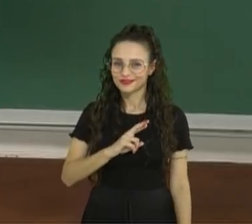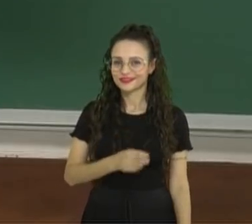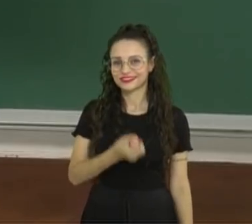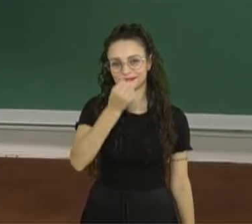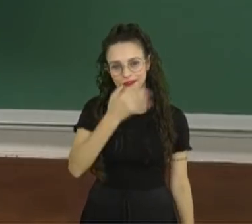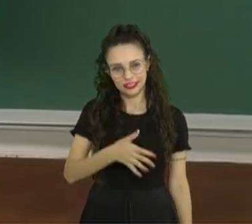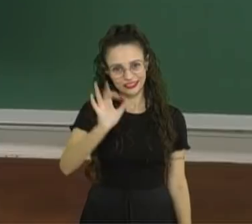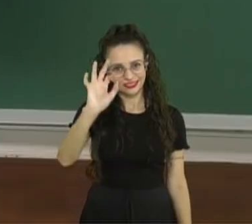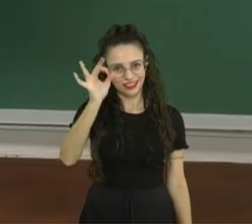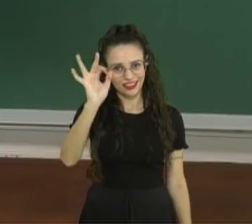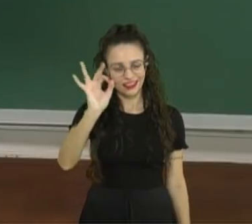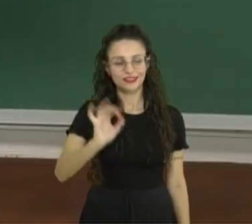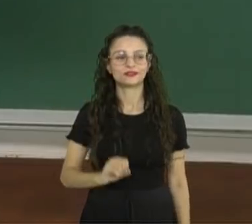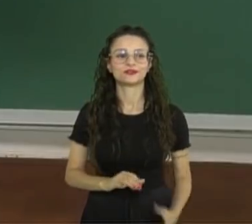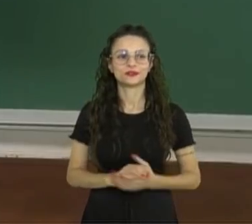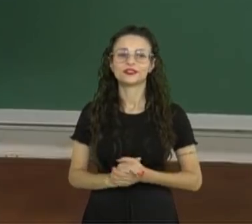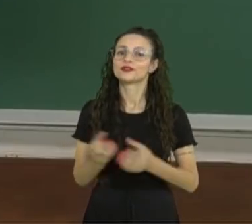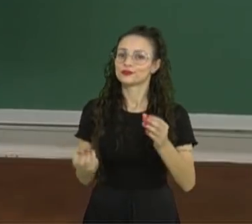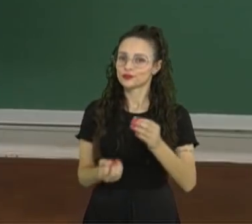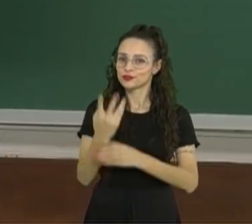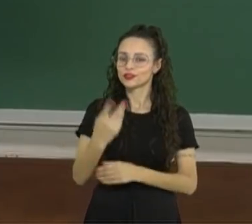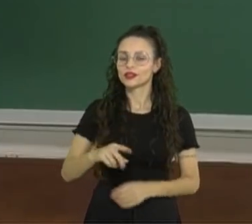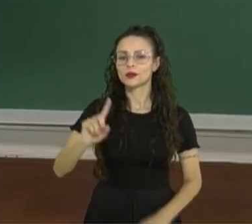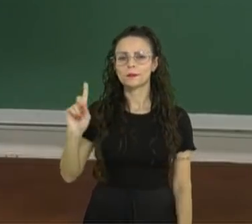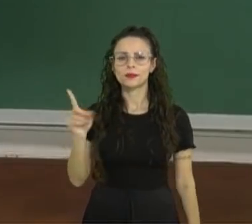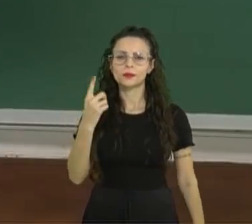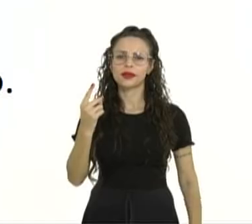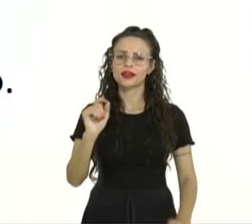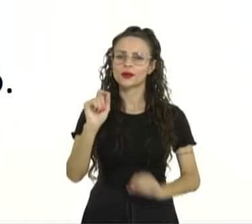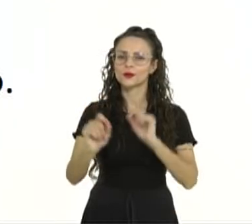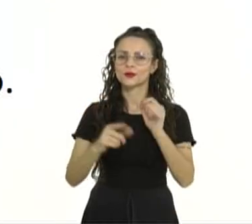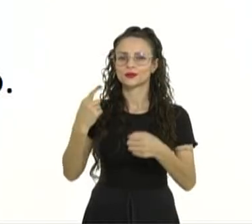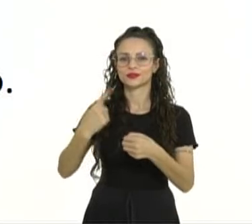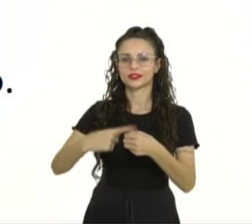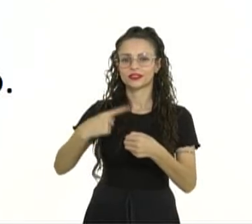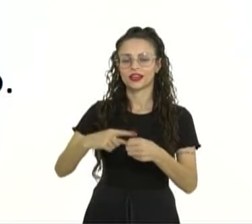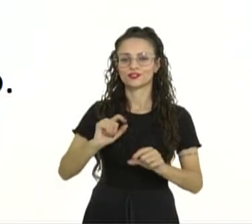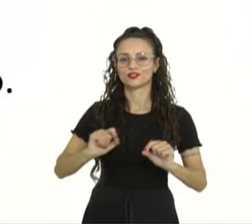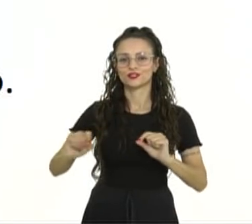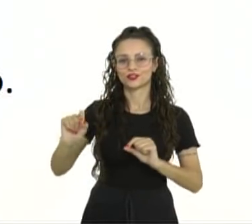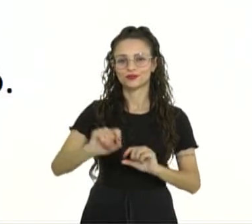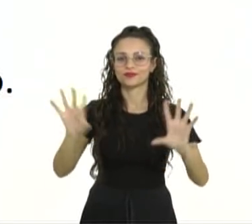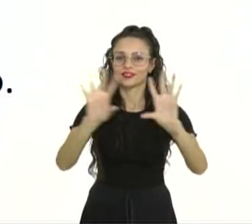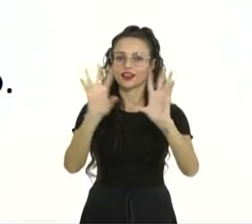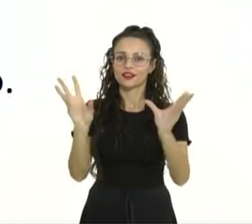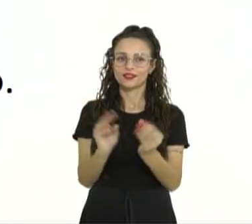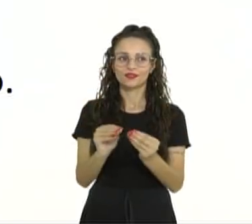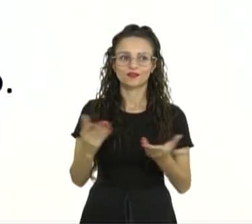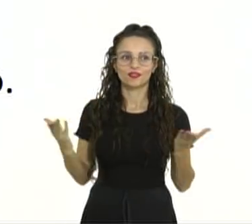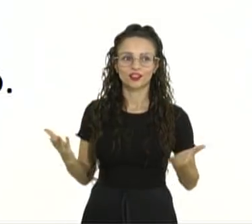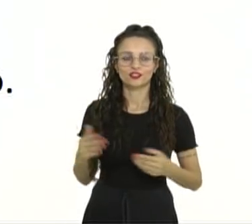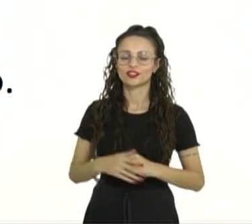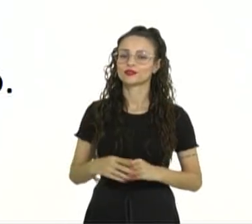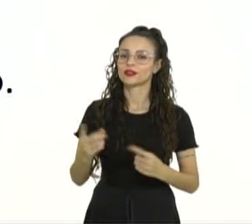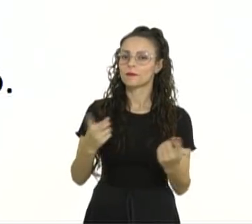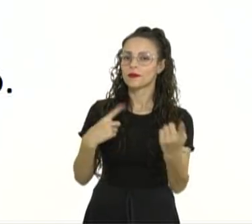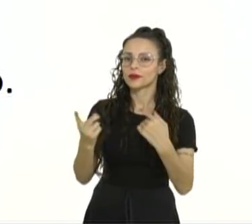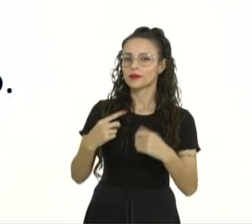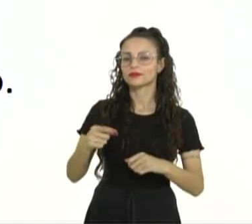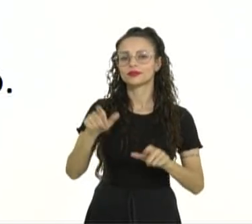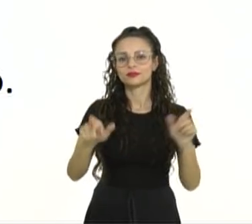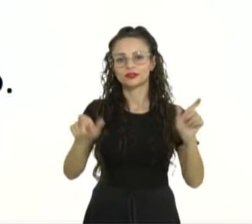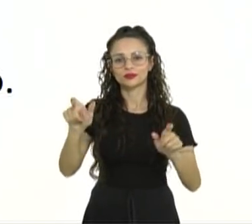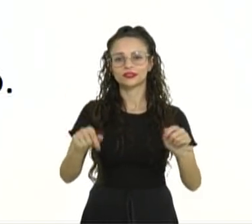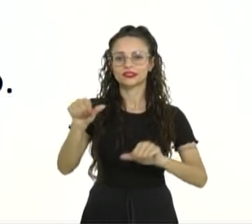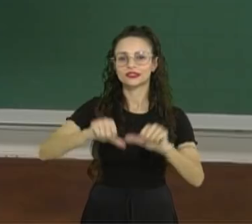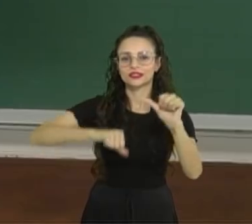Muito bem! Do surgimento das primeiras cidades. Fechando aqui com vocês a circulação de pessoas e as